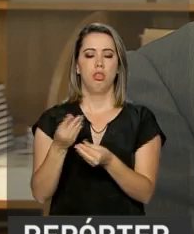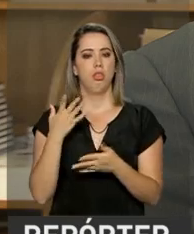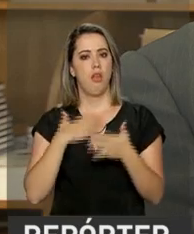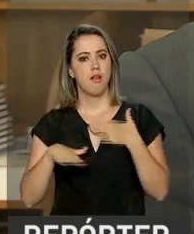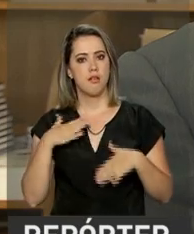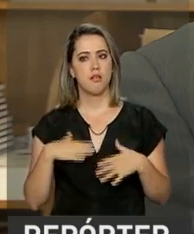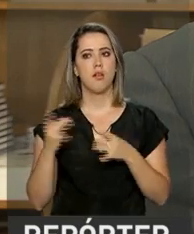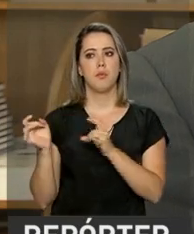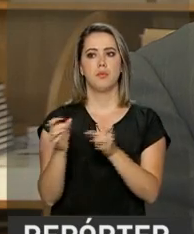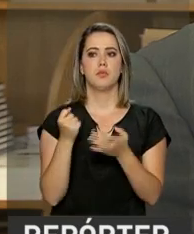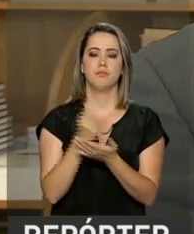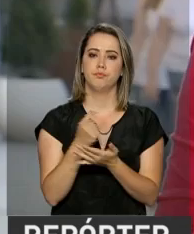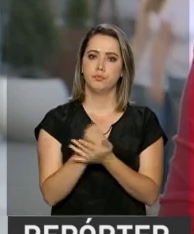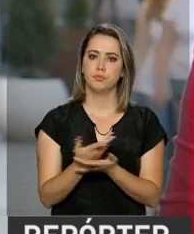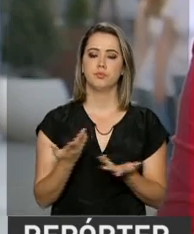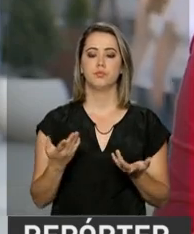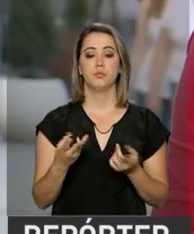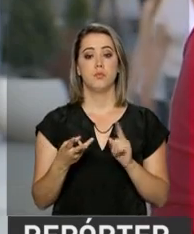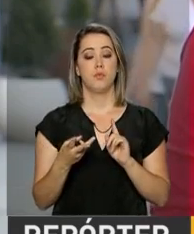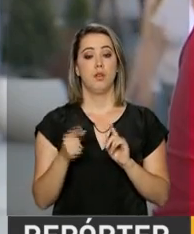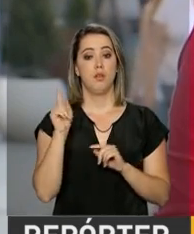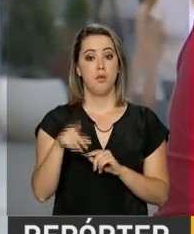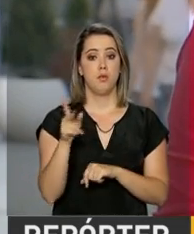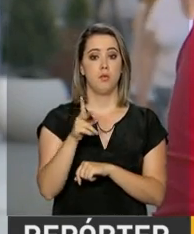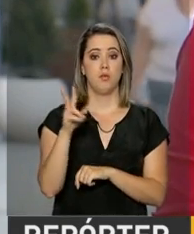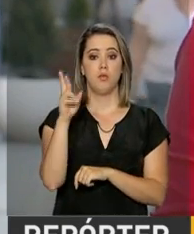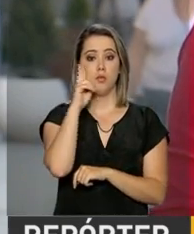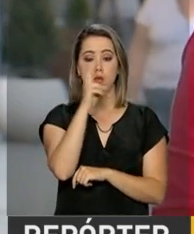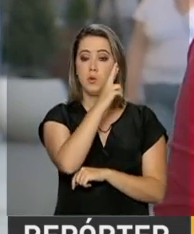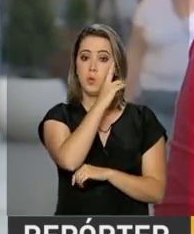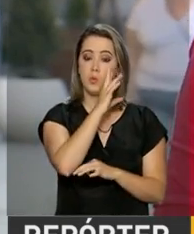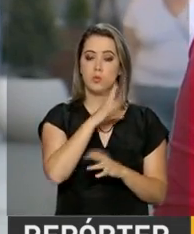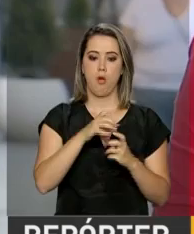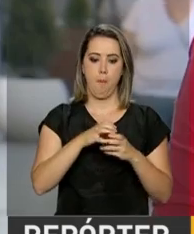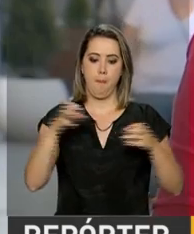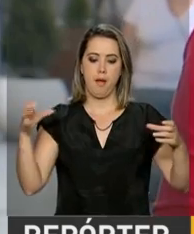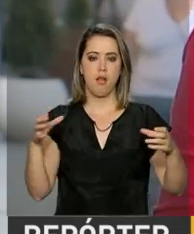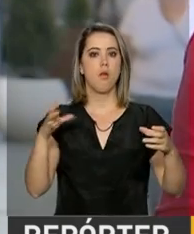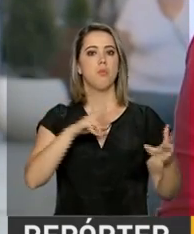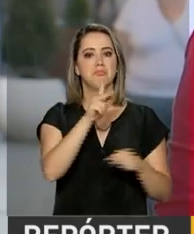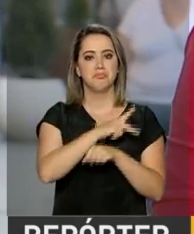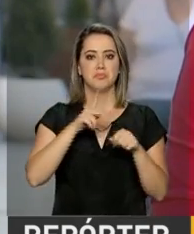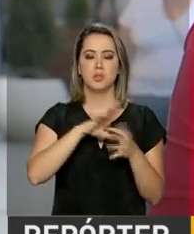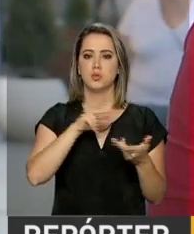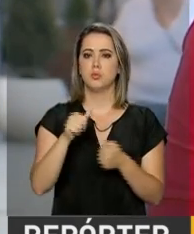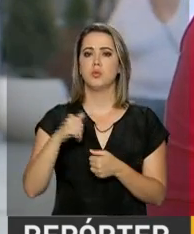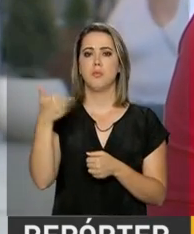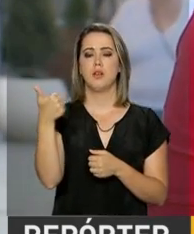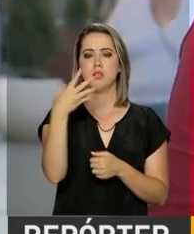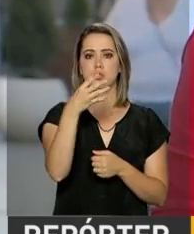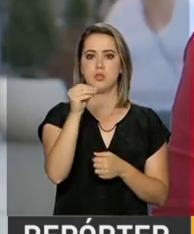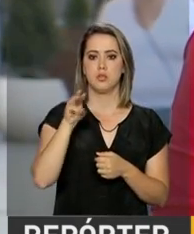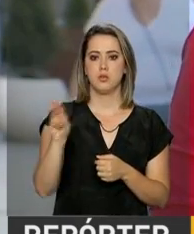mercados exportadores para esses país a Rússia é o maior país do mundo com mais de 140 milhões de habitantes o Brasil